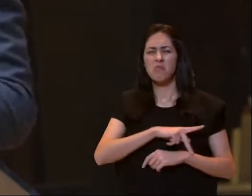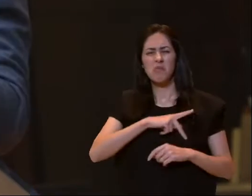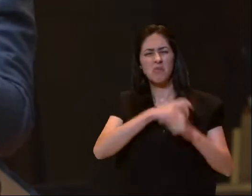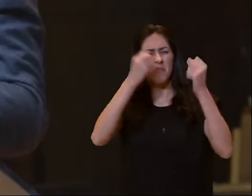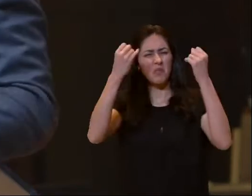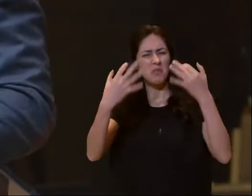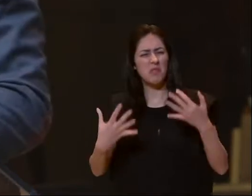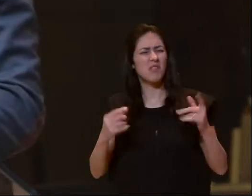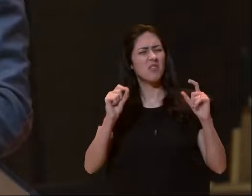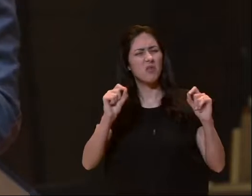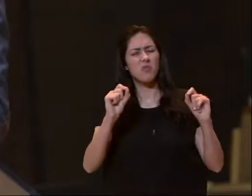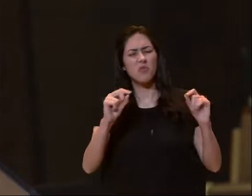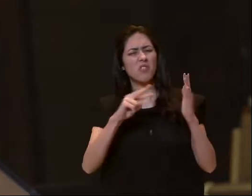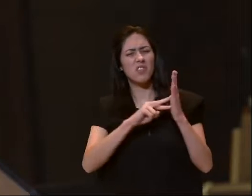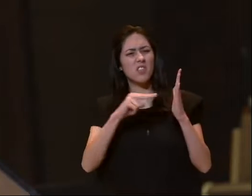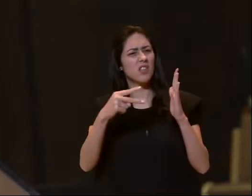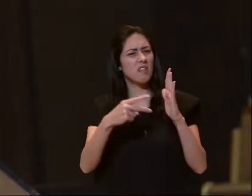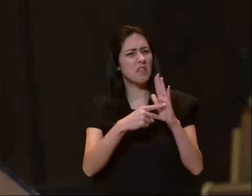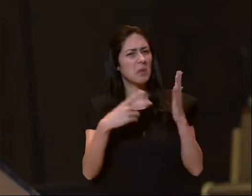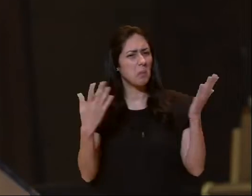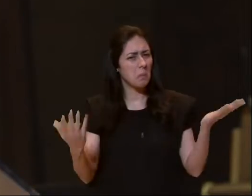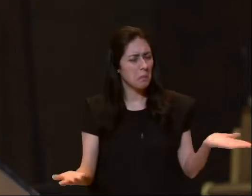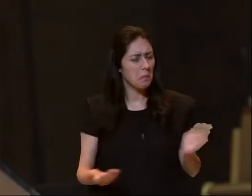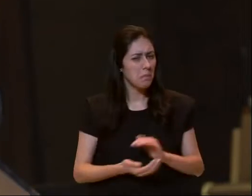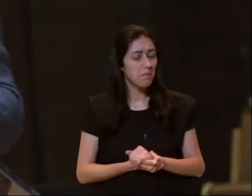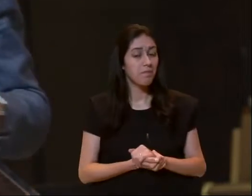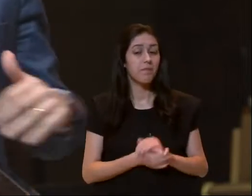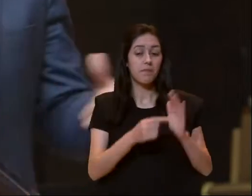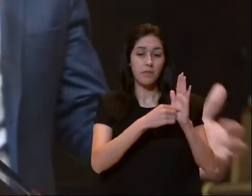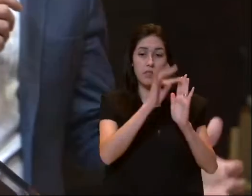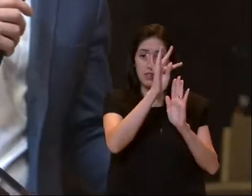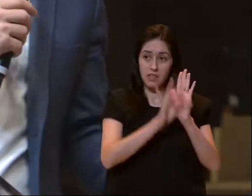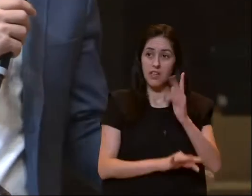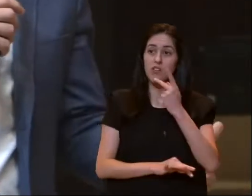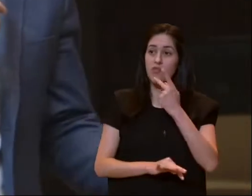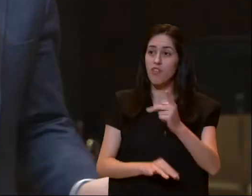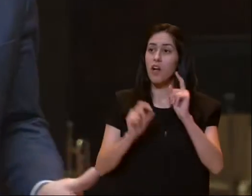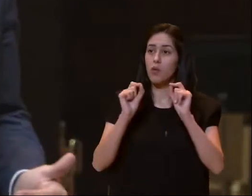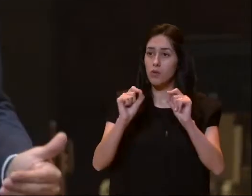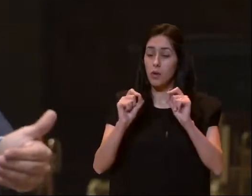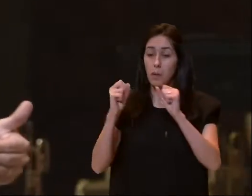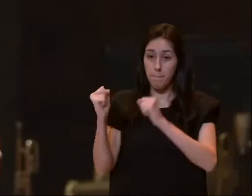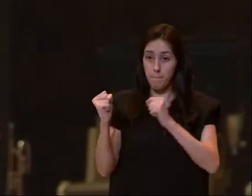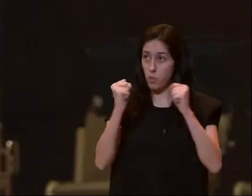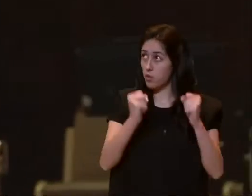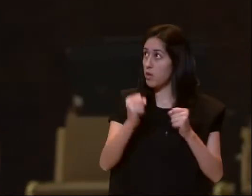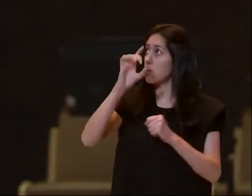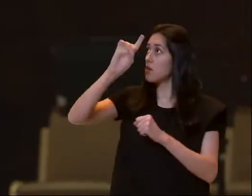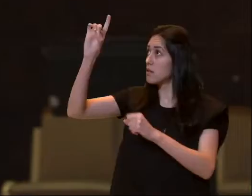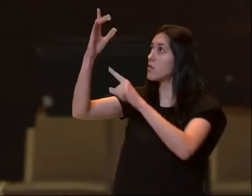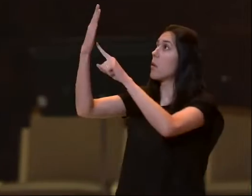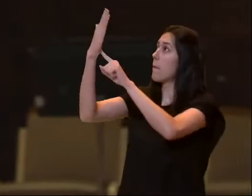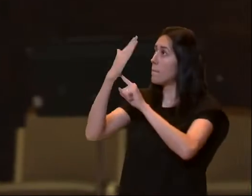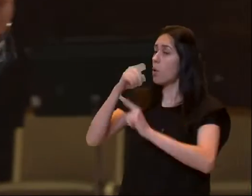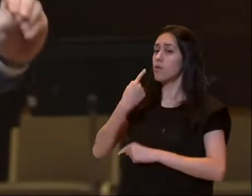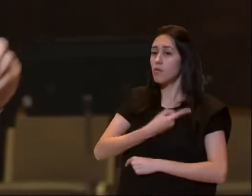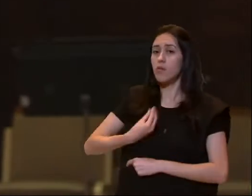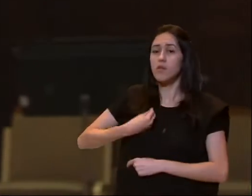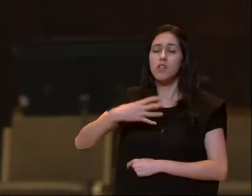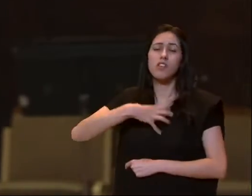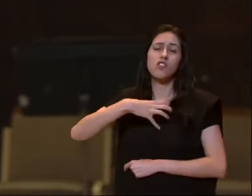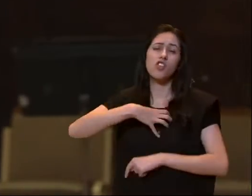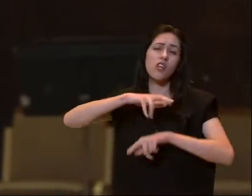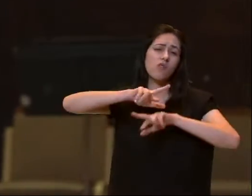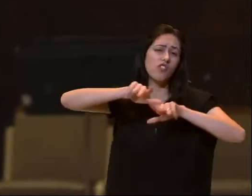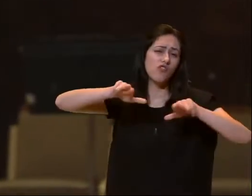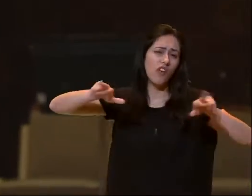apontando? O que isso representa? E ele vai mostrar que esse poder de Deus se manifesta nas nossas vidas de algumas